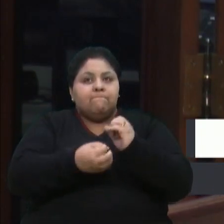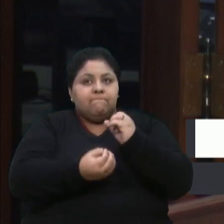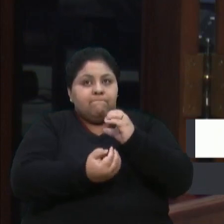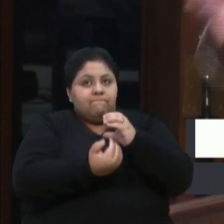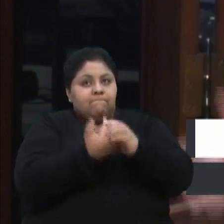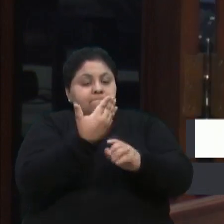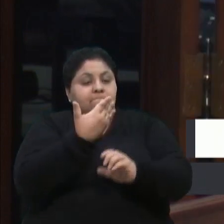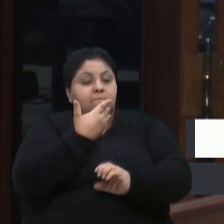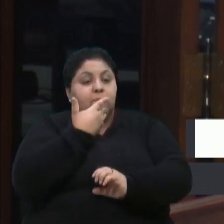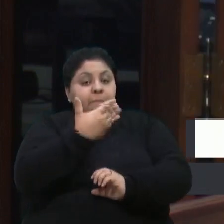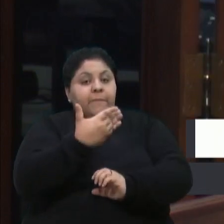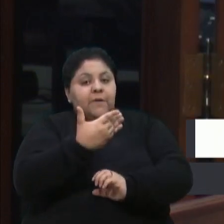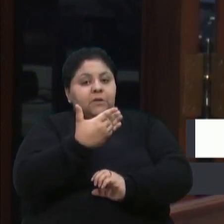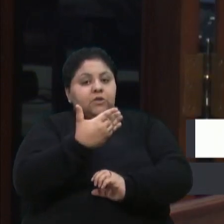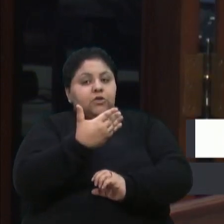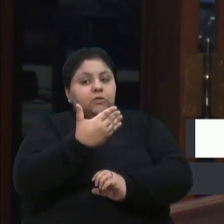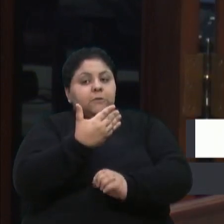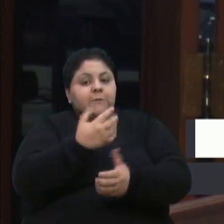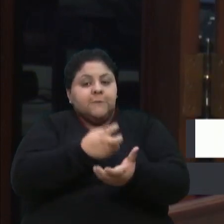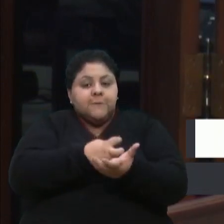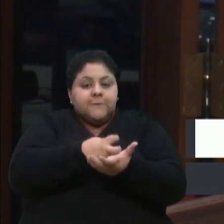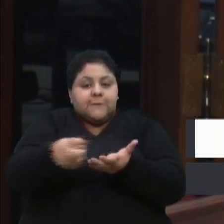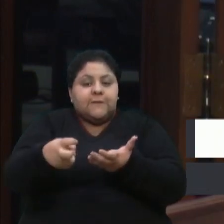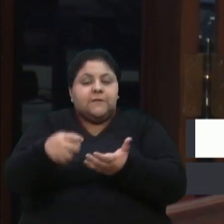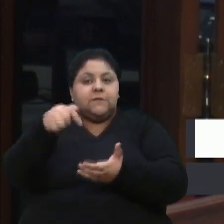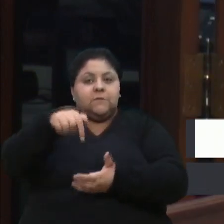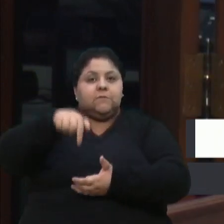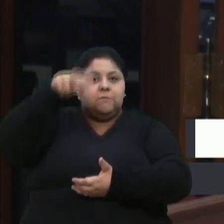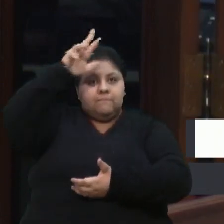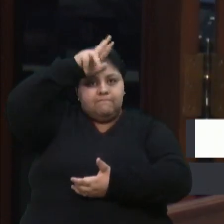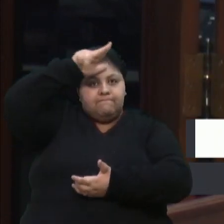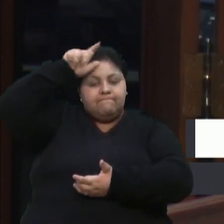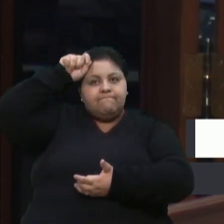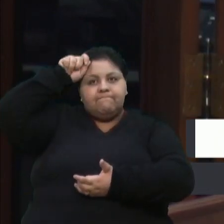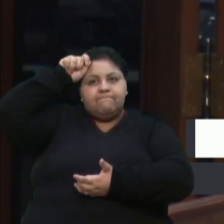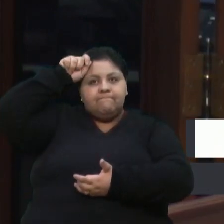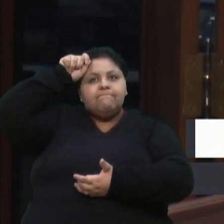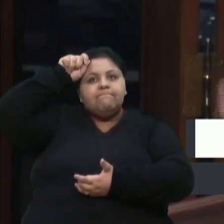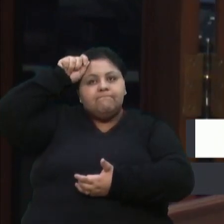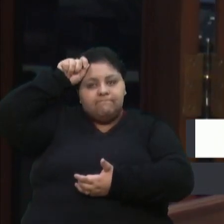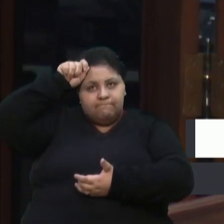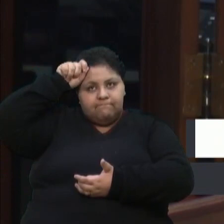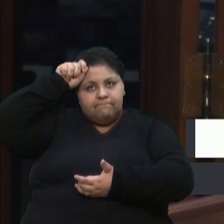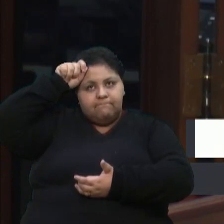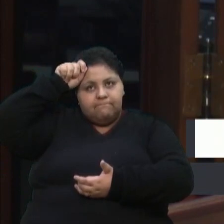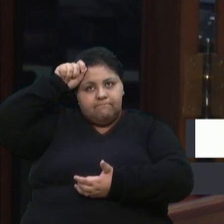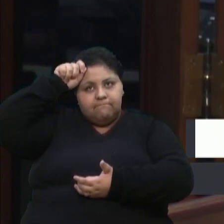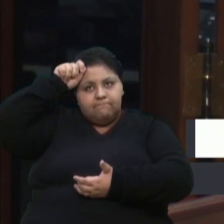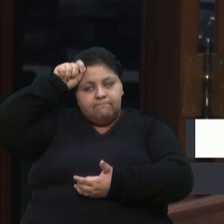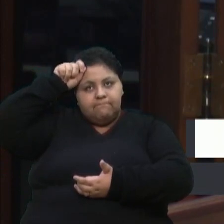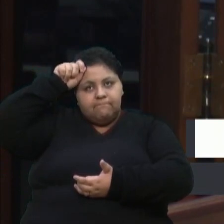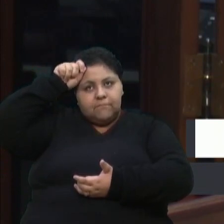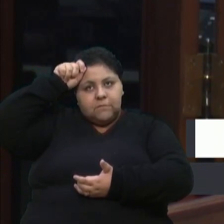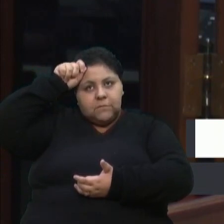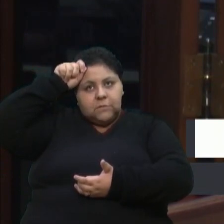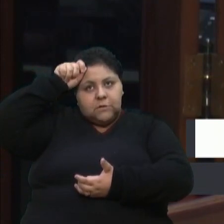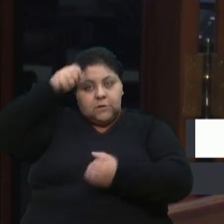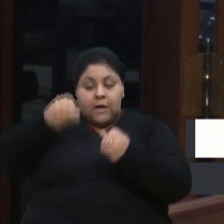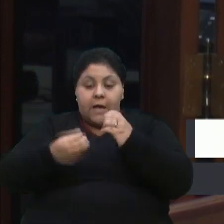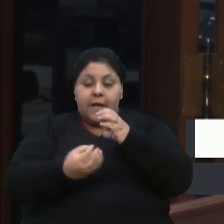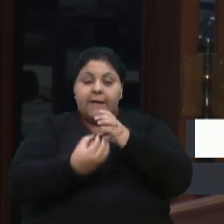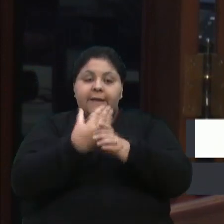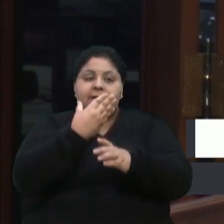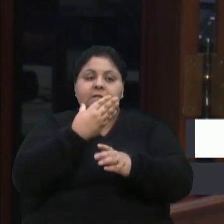de cassação ao nosso prefeito, que foi um dos motivos que incitou a criação desta